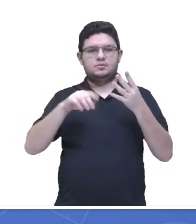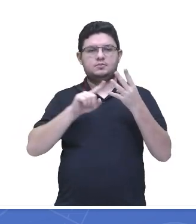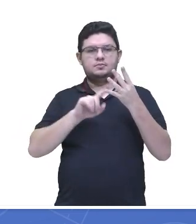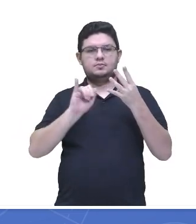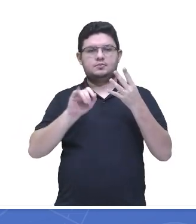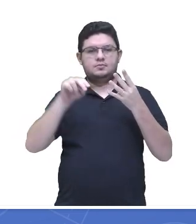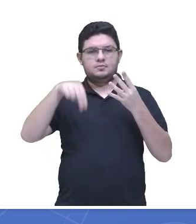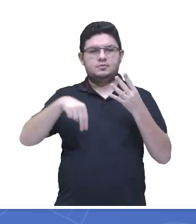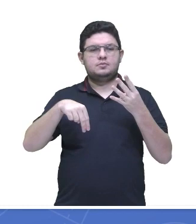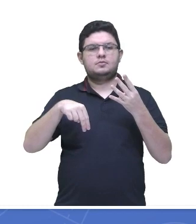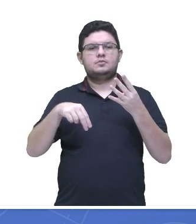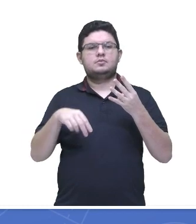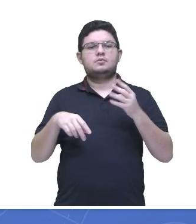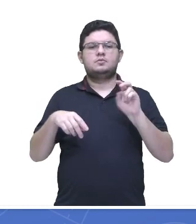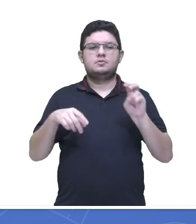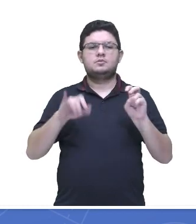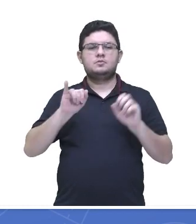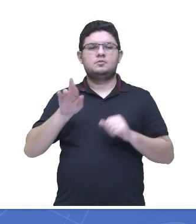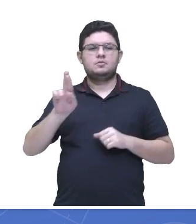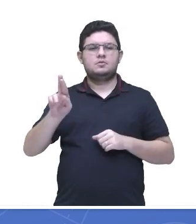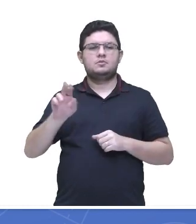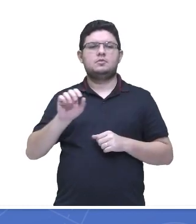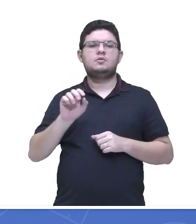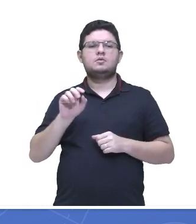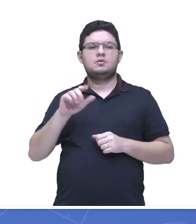am, and, de novo,